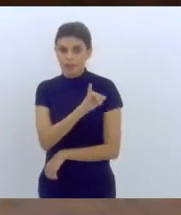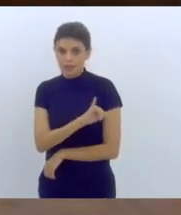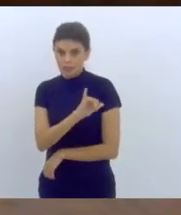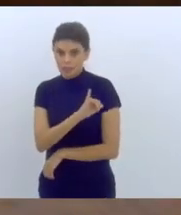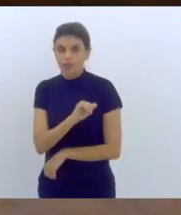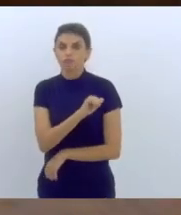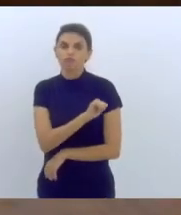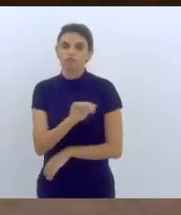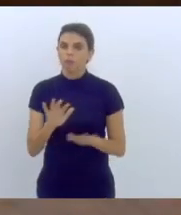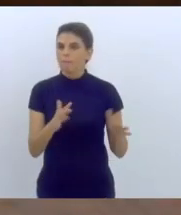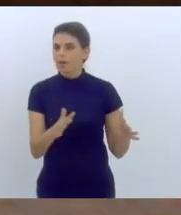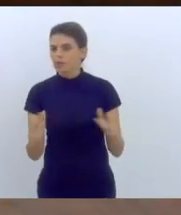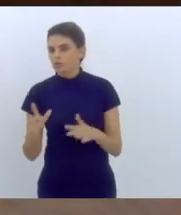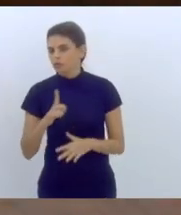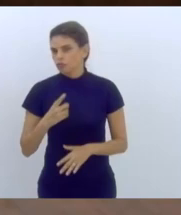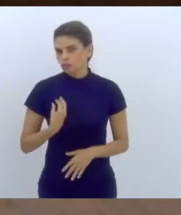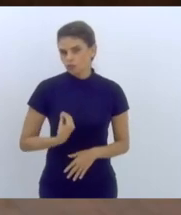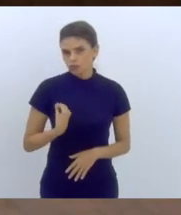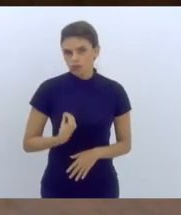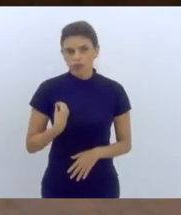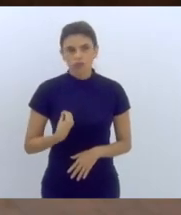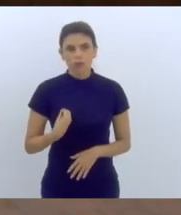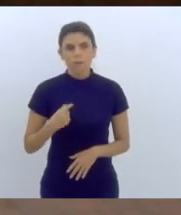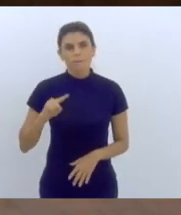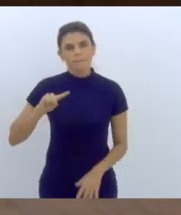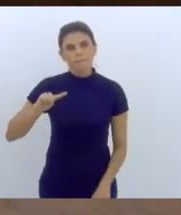temos aproximadamente